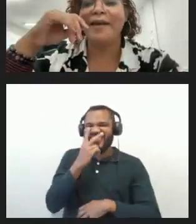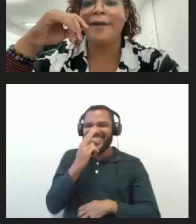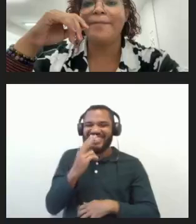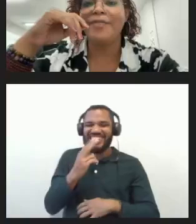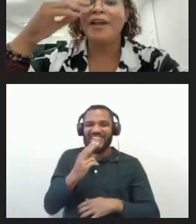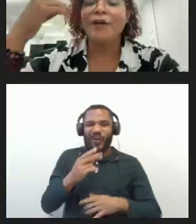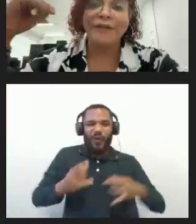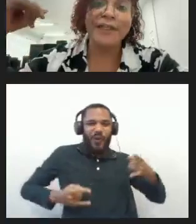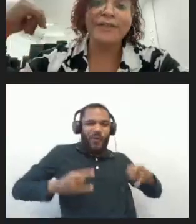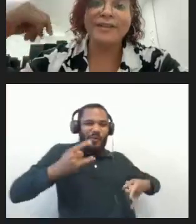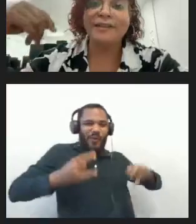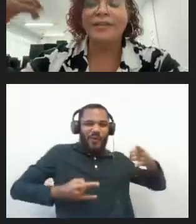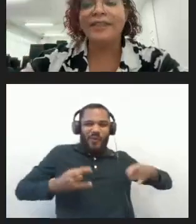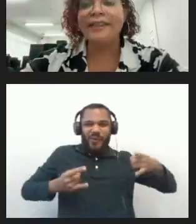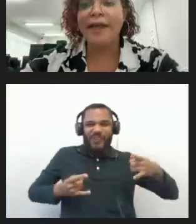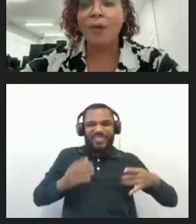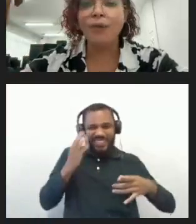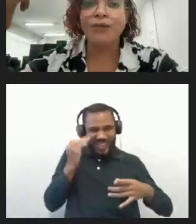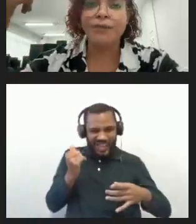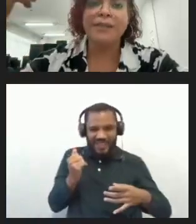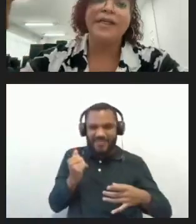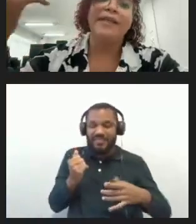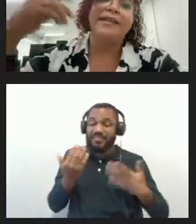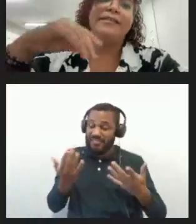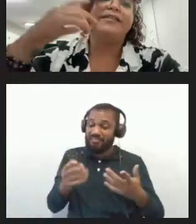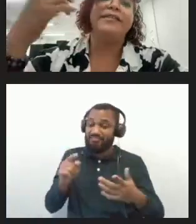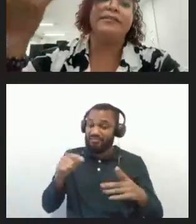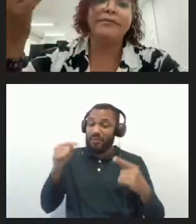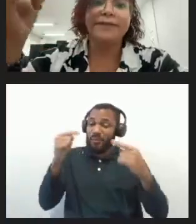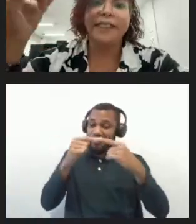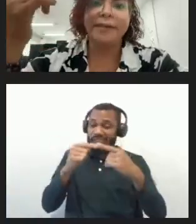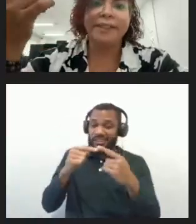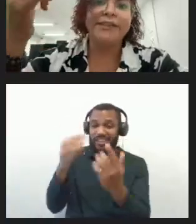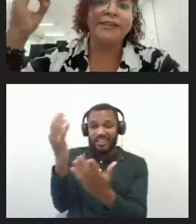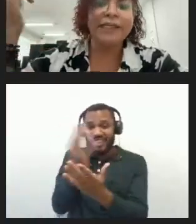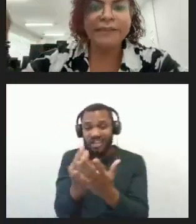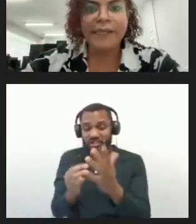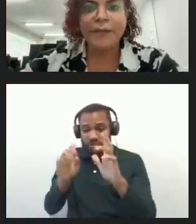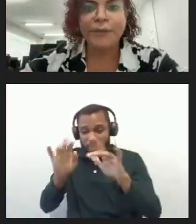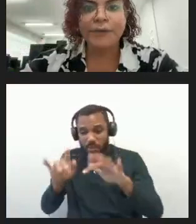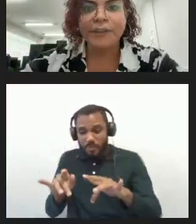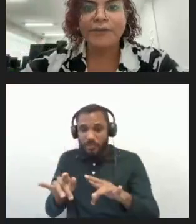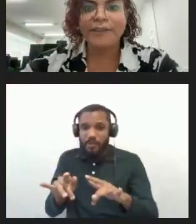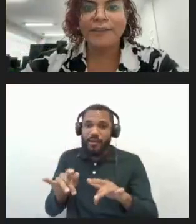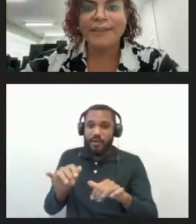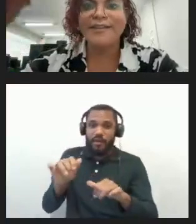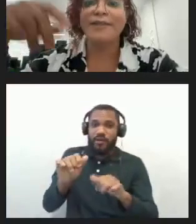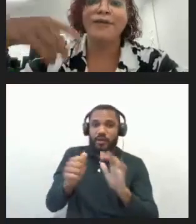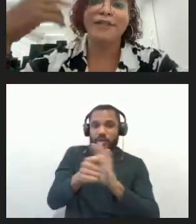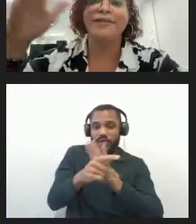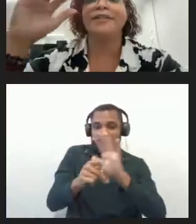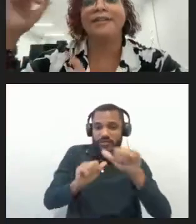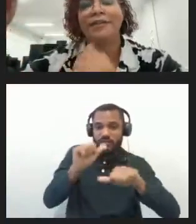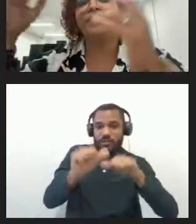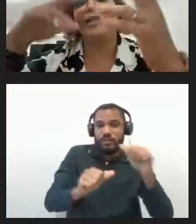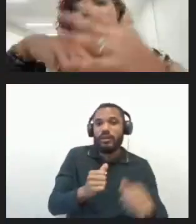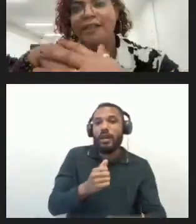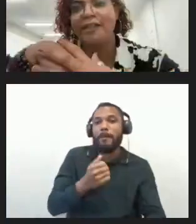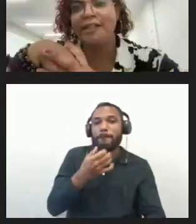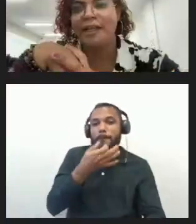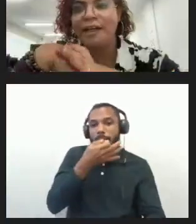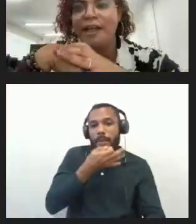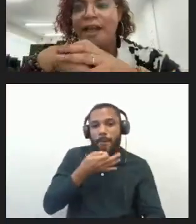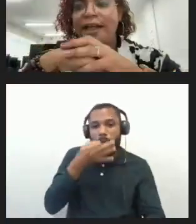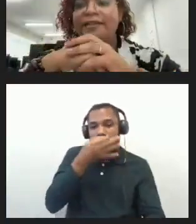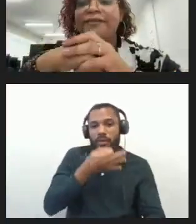que faz utilização desse recurso, que existe uma ferramenta que já tem a produção dessa voz, e você digita o